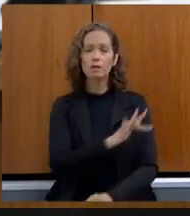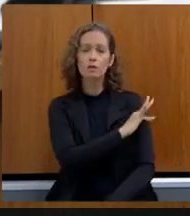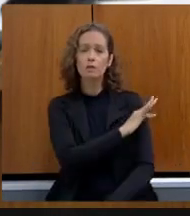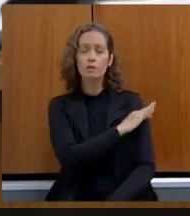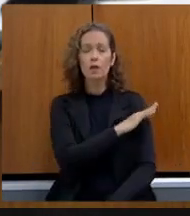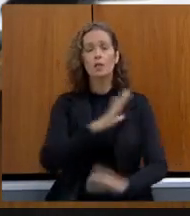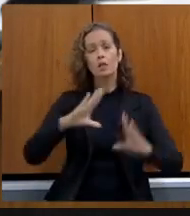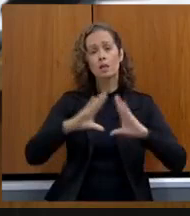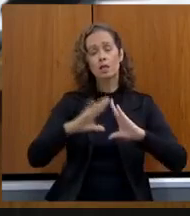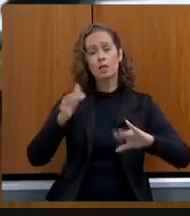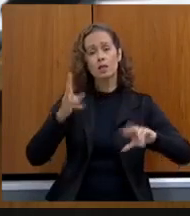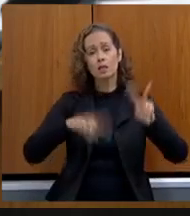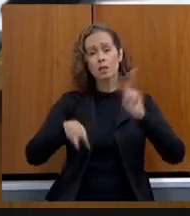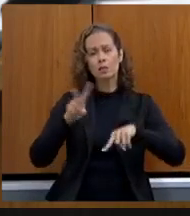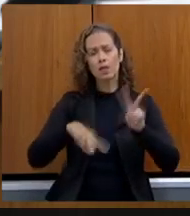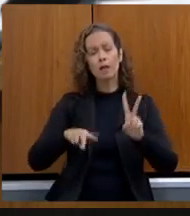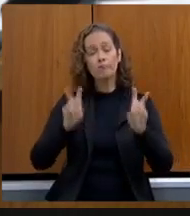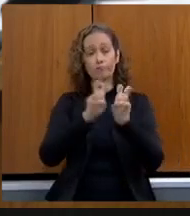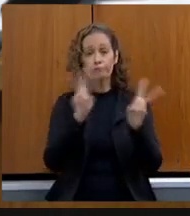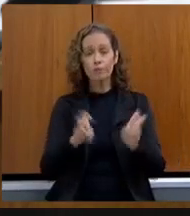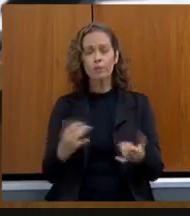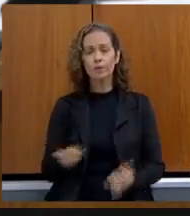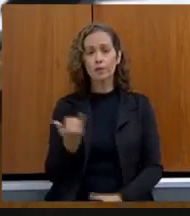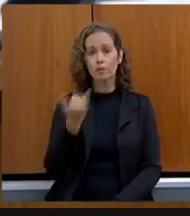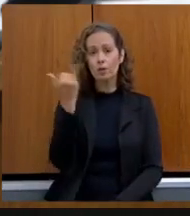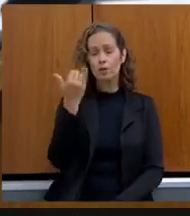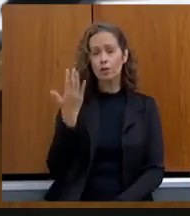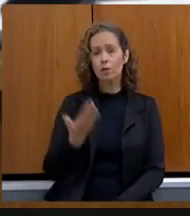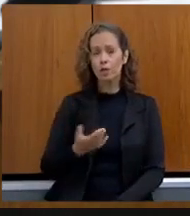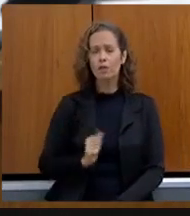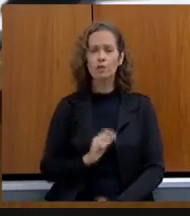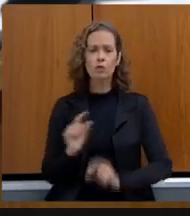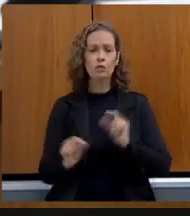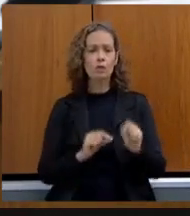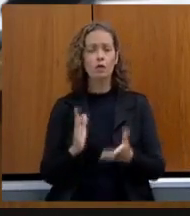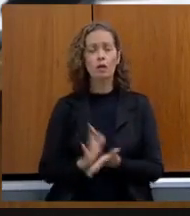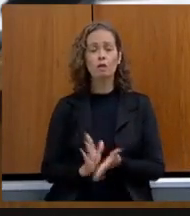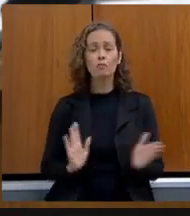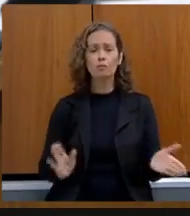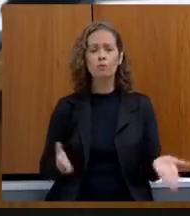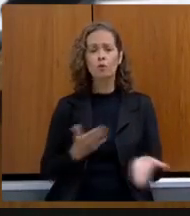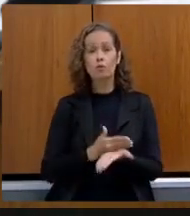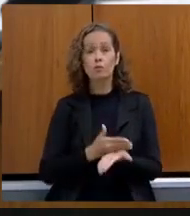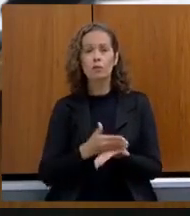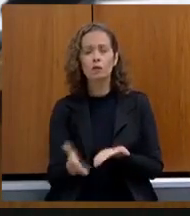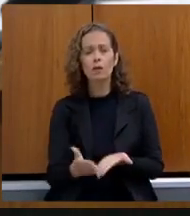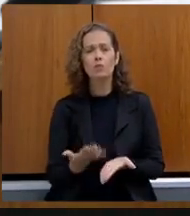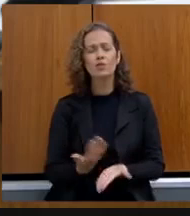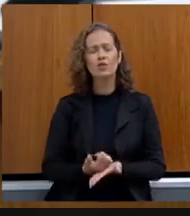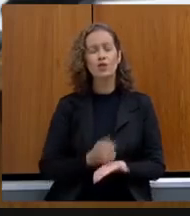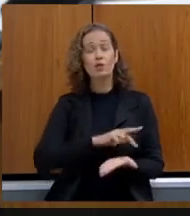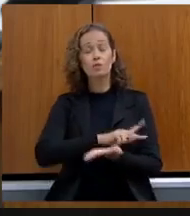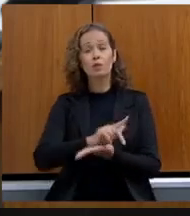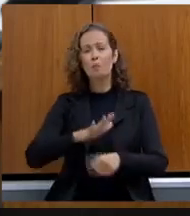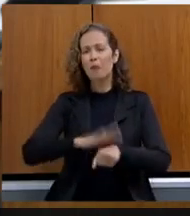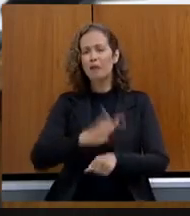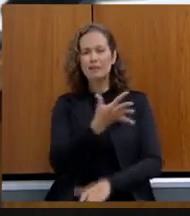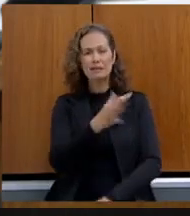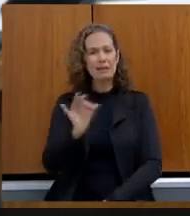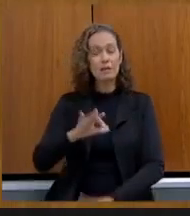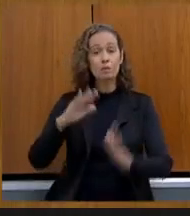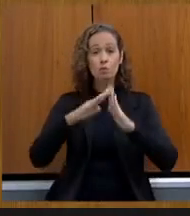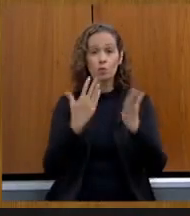desse tema que é tão importante né quando chegamos havia centenas de escolas em situação emergencial Já